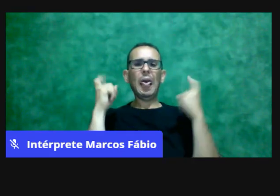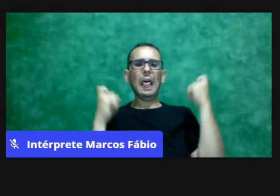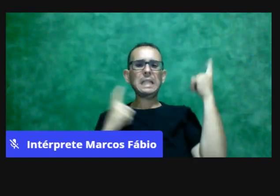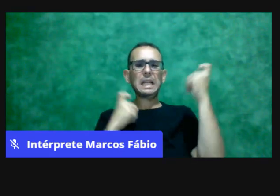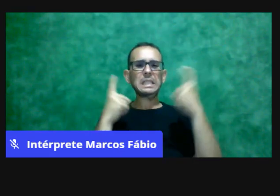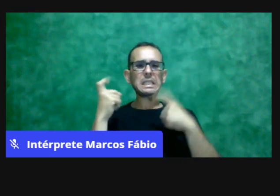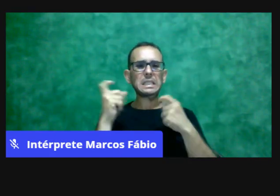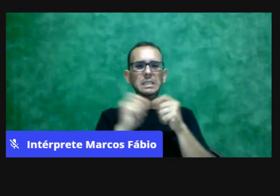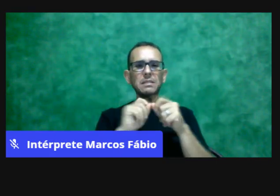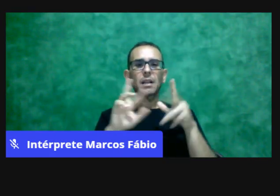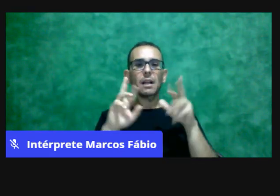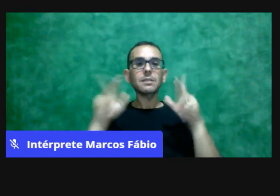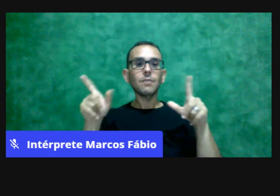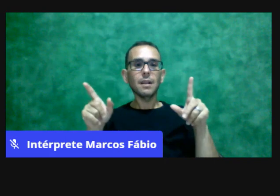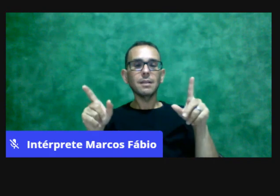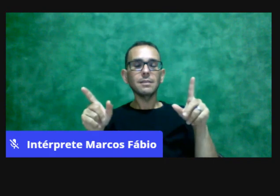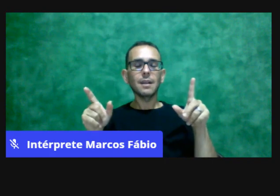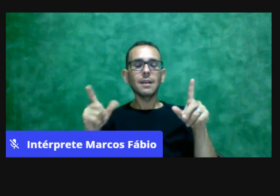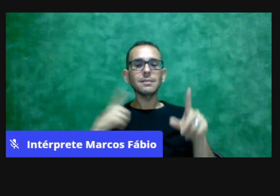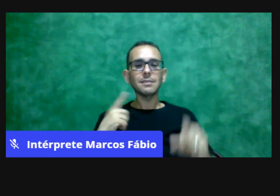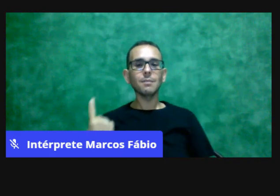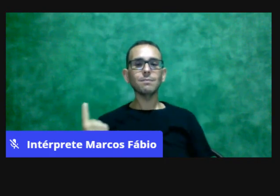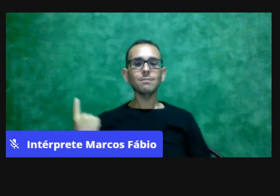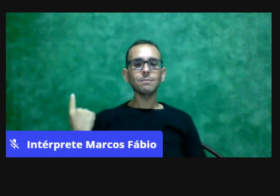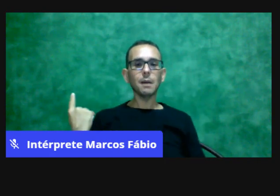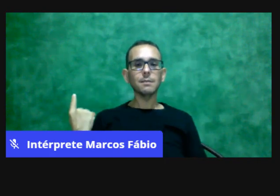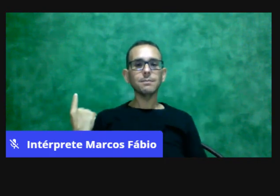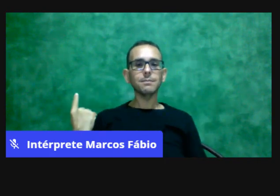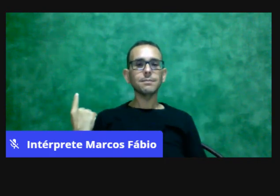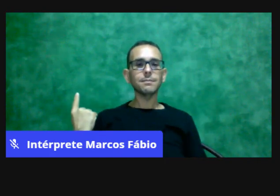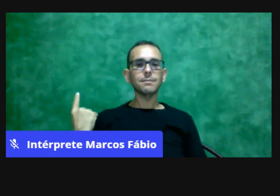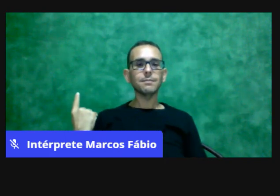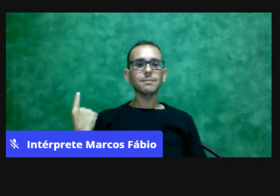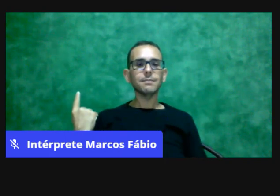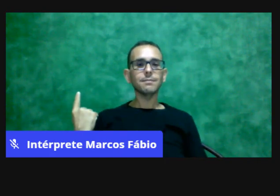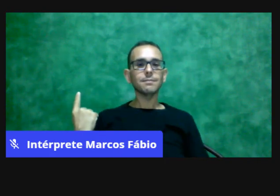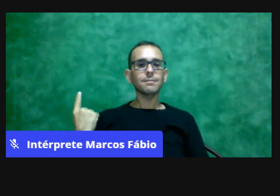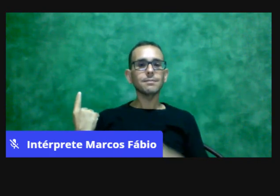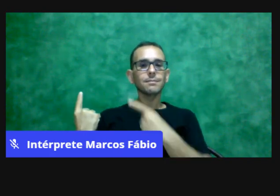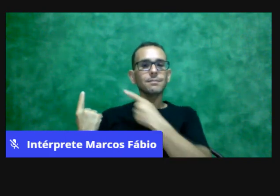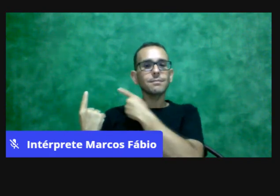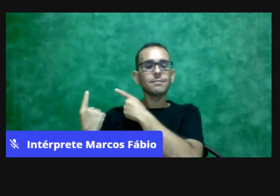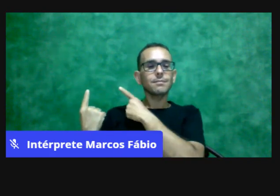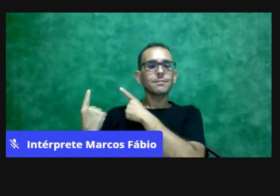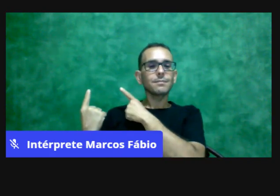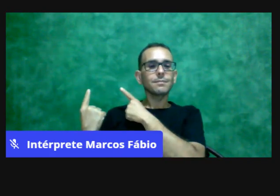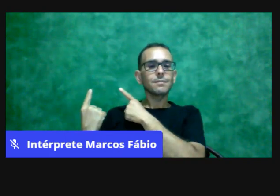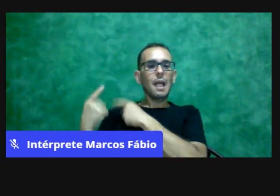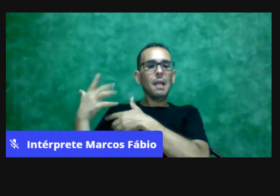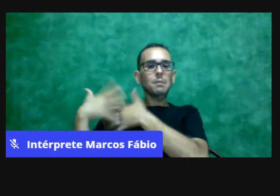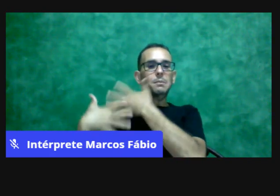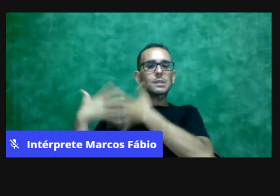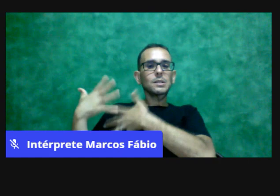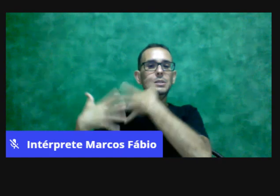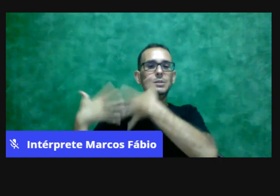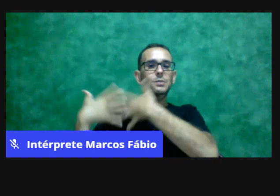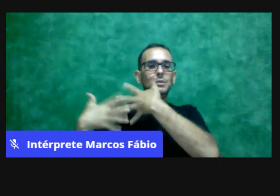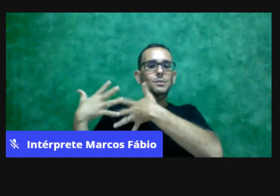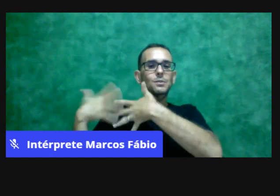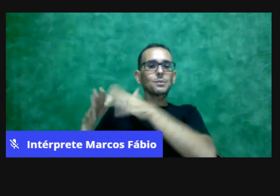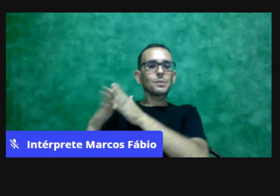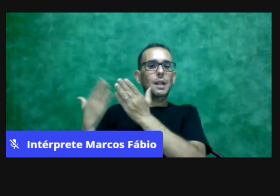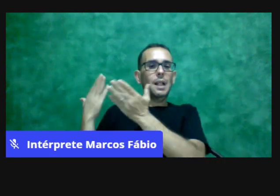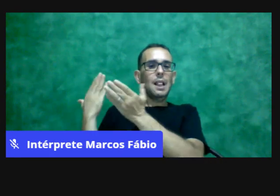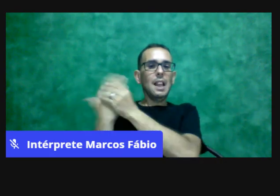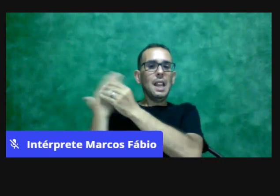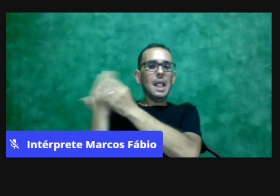diferença se eu ponho essa caneta lá atrás, tá vendo? Ó, ela se mistura demais com